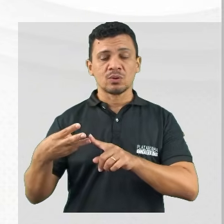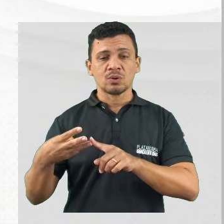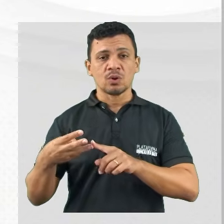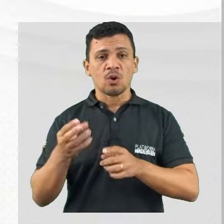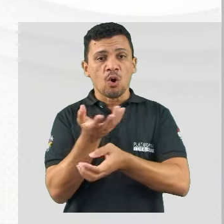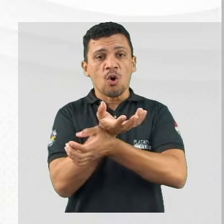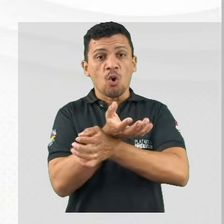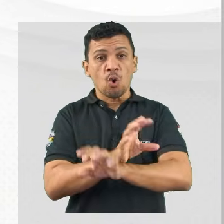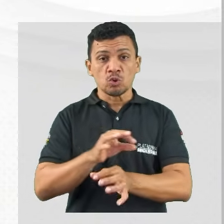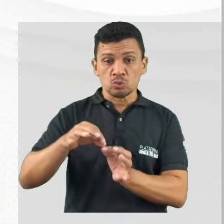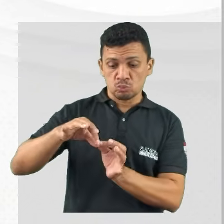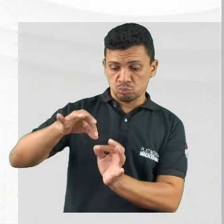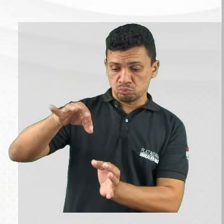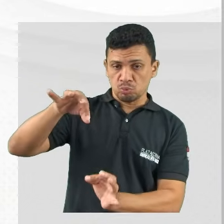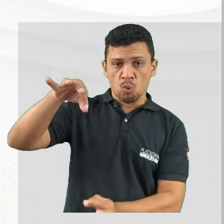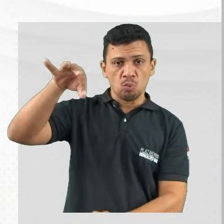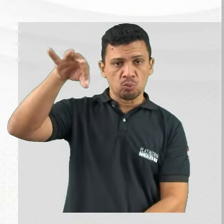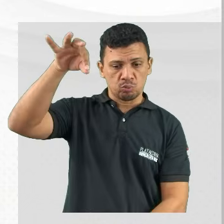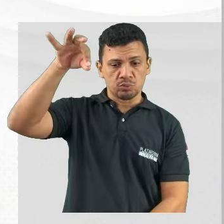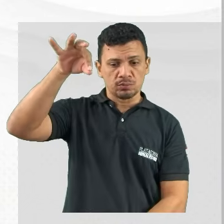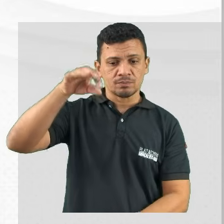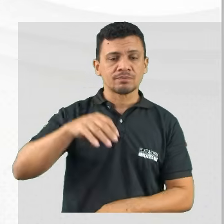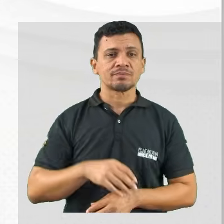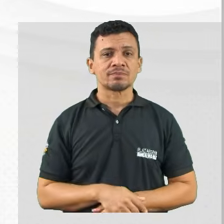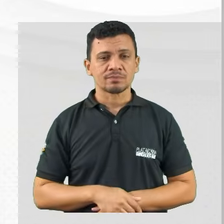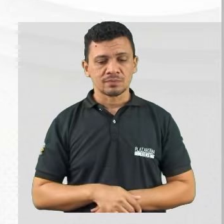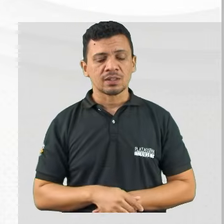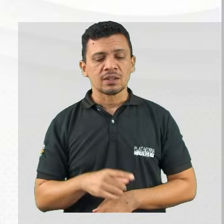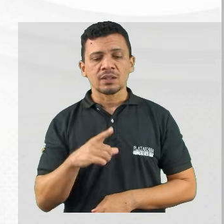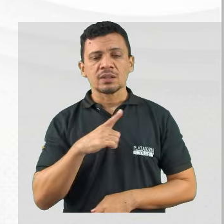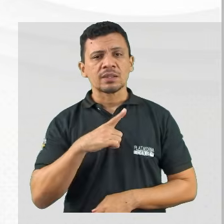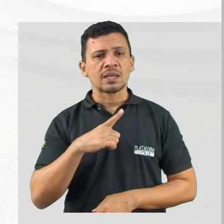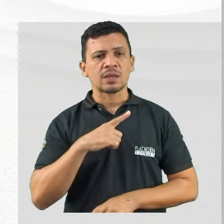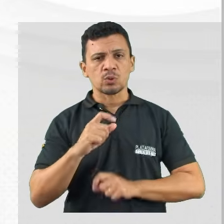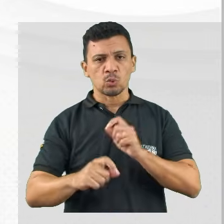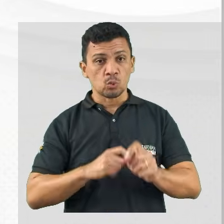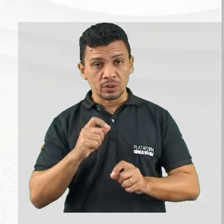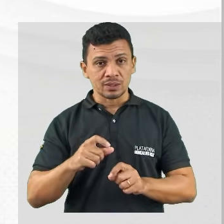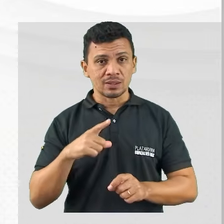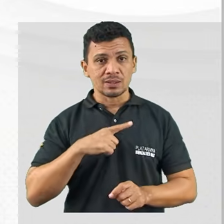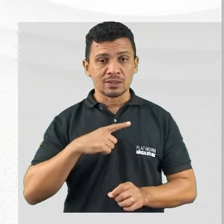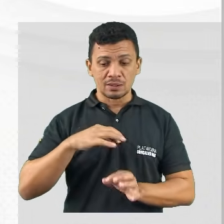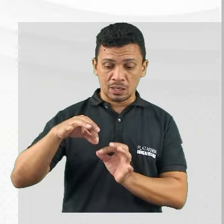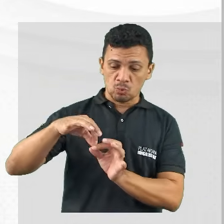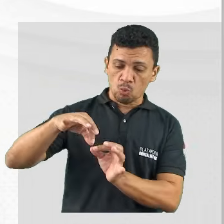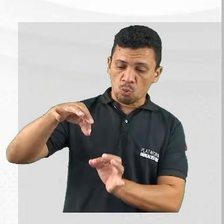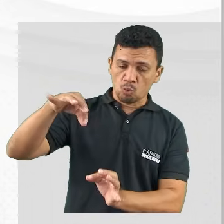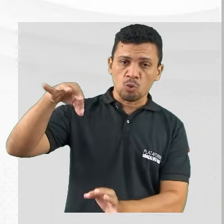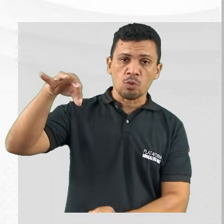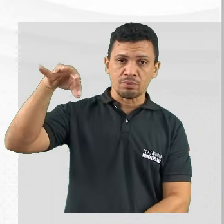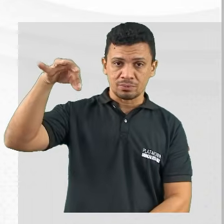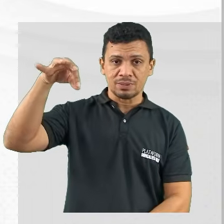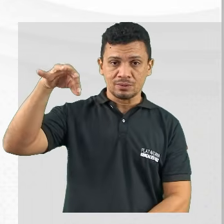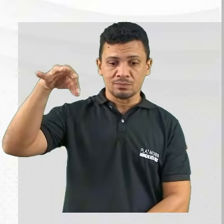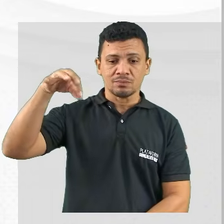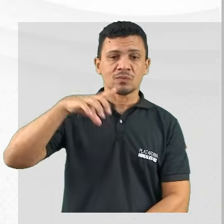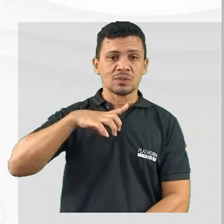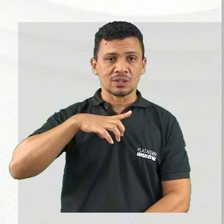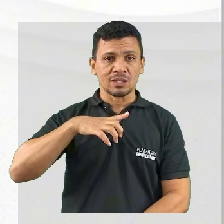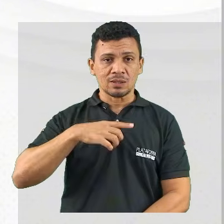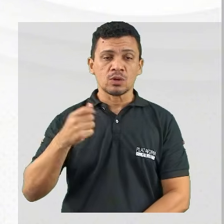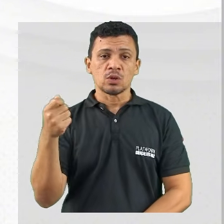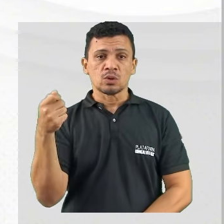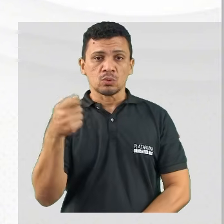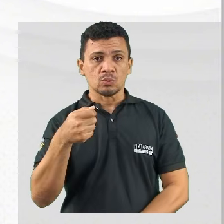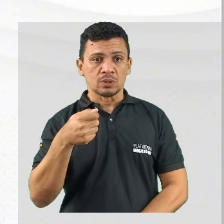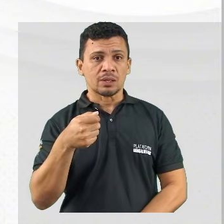longos, tá? São ossos que têm um comprimento maior do que a espessura